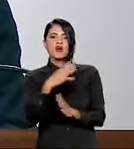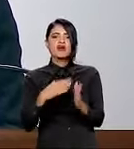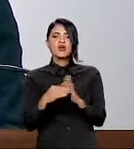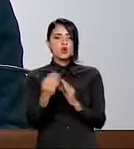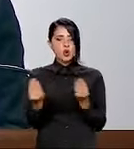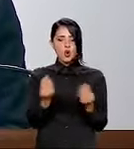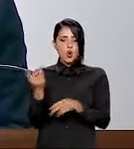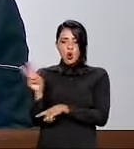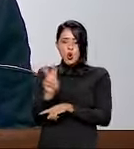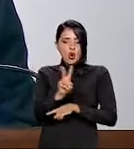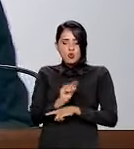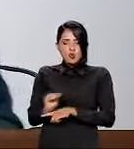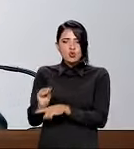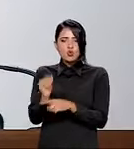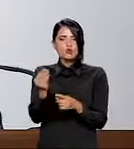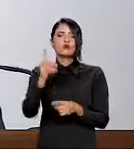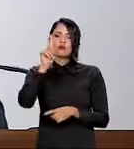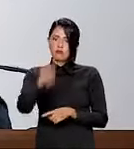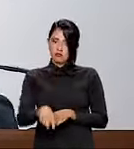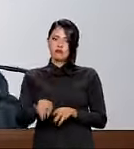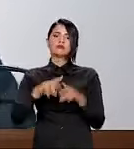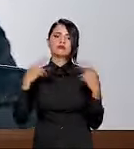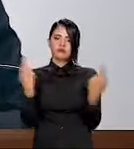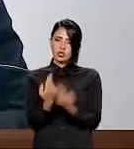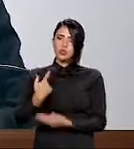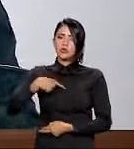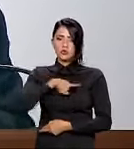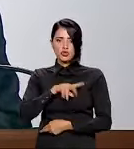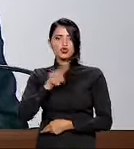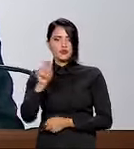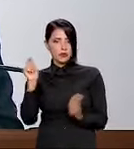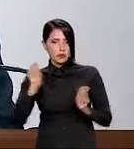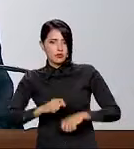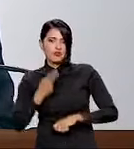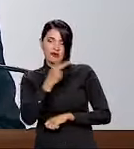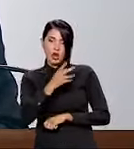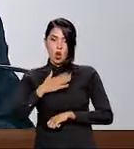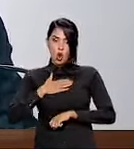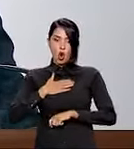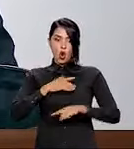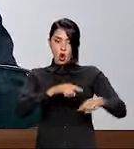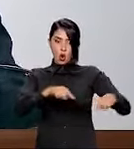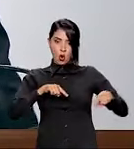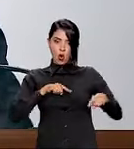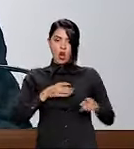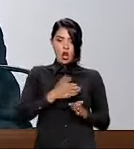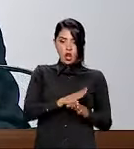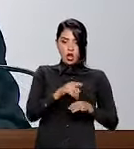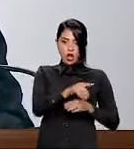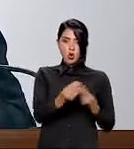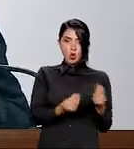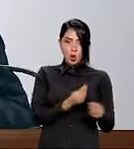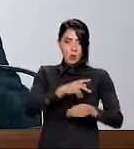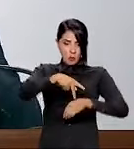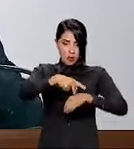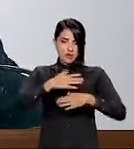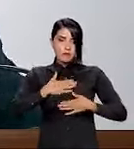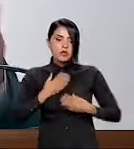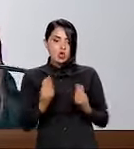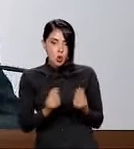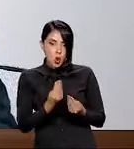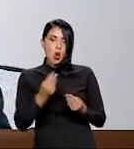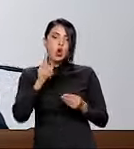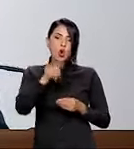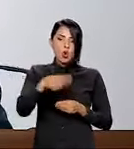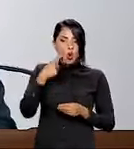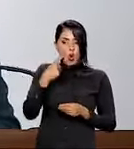Tudo isso vai ser uma reunião em que a gente vai poder dizer como é que está o nosso chão, como é que está o nosso país, como é que está o